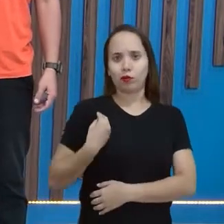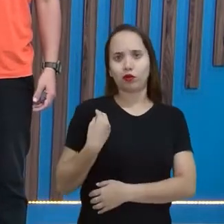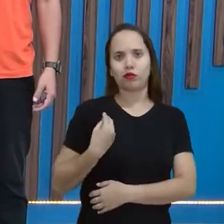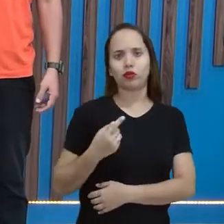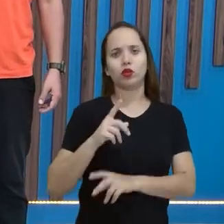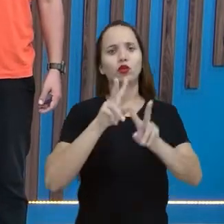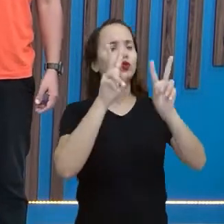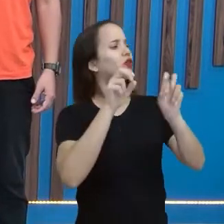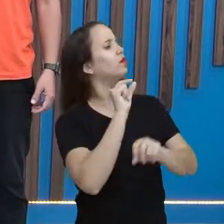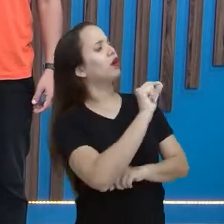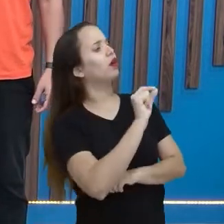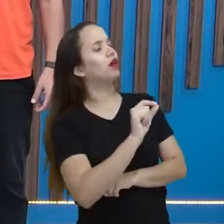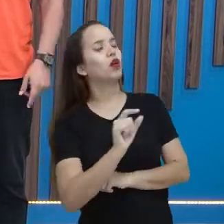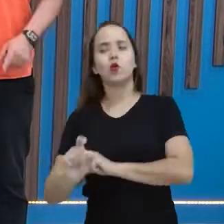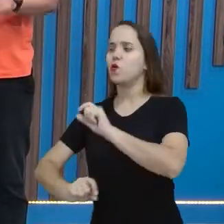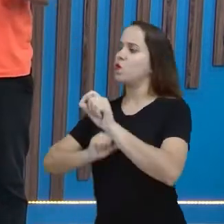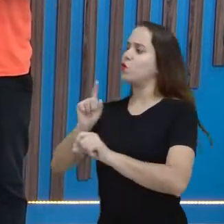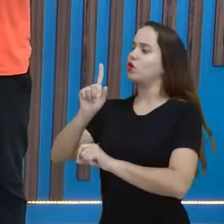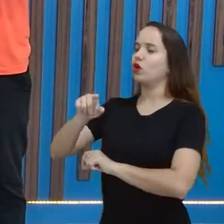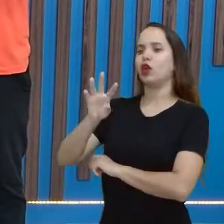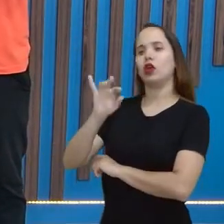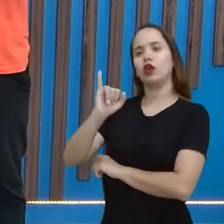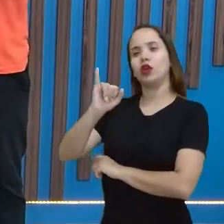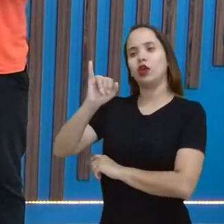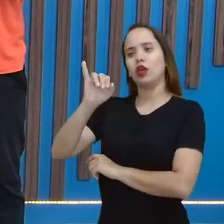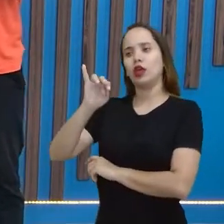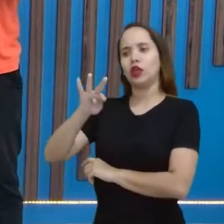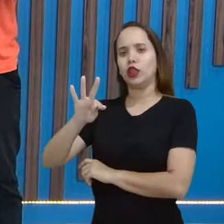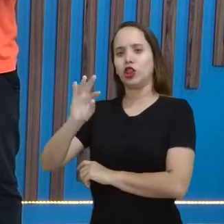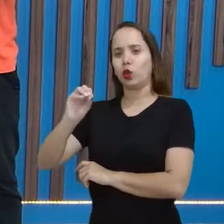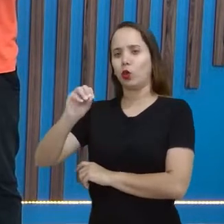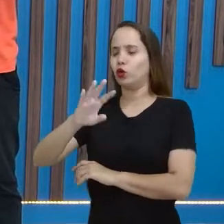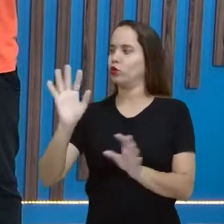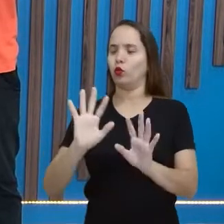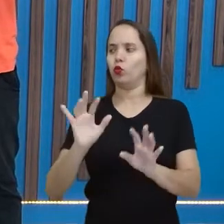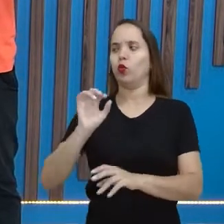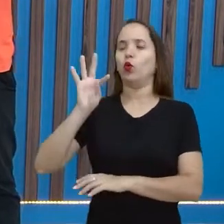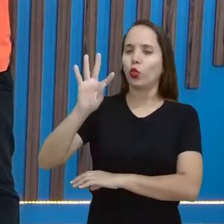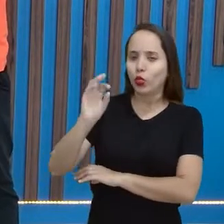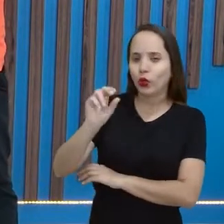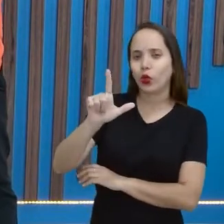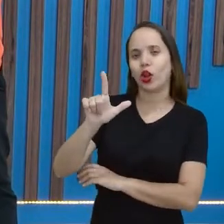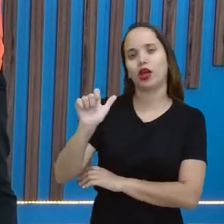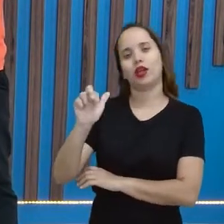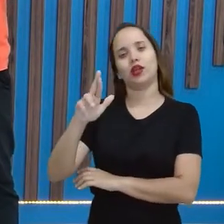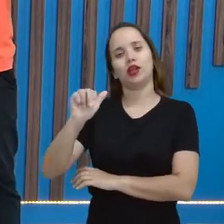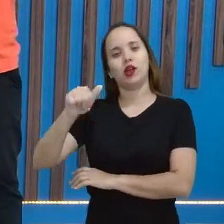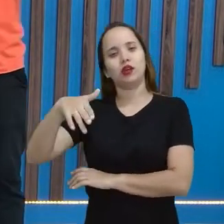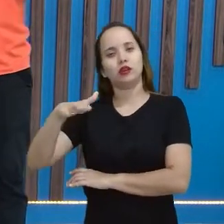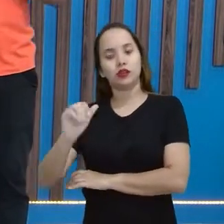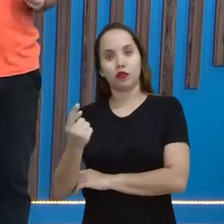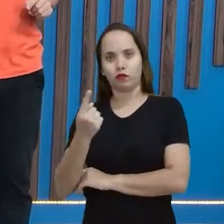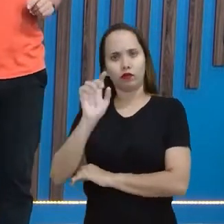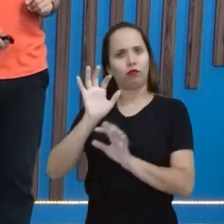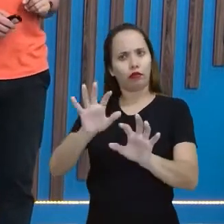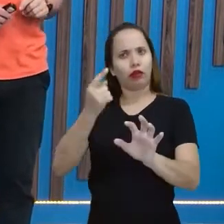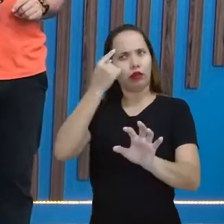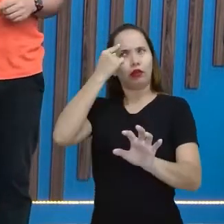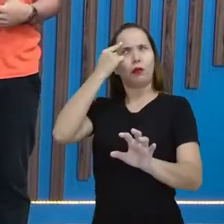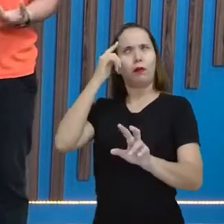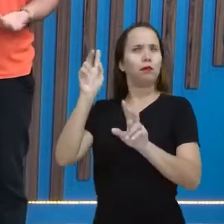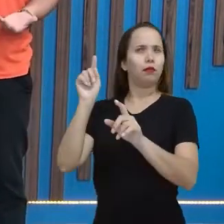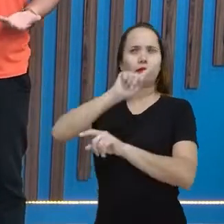é? O que é intolerância? Opa, mas o que é tolerância? O que é tolerância? É. Fica com essa pergunta aí no ar. Pergunta aí para você. Que a gente